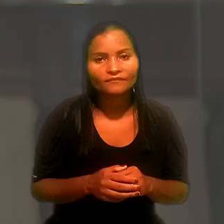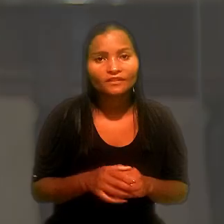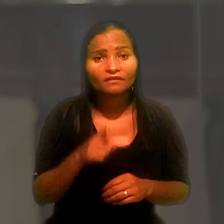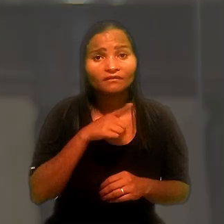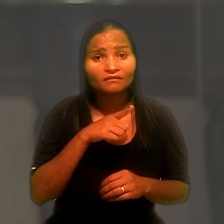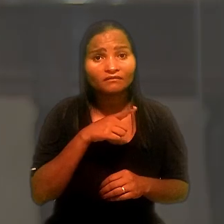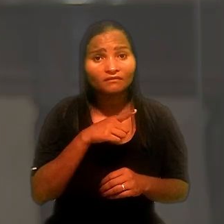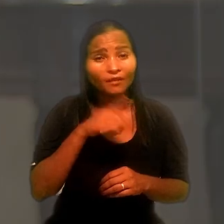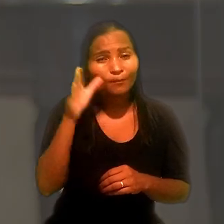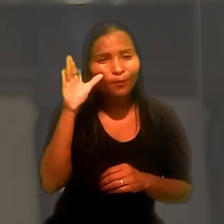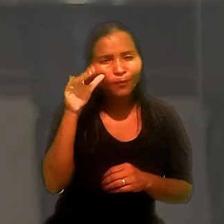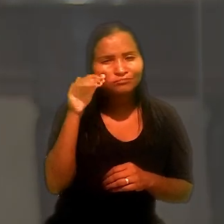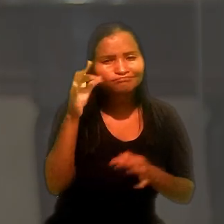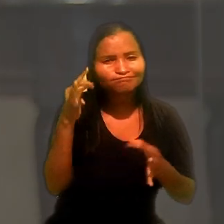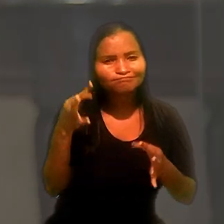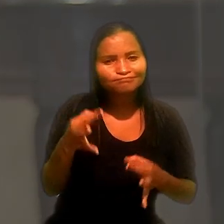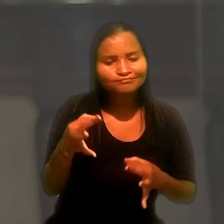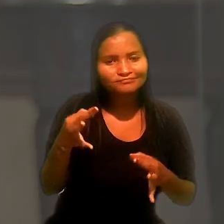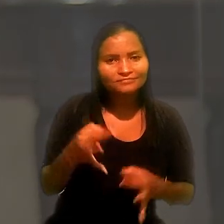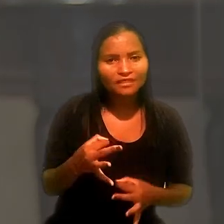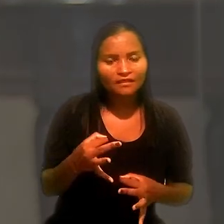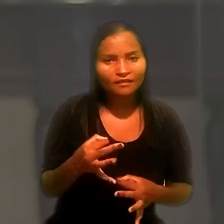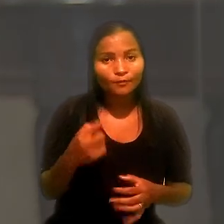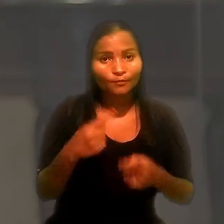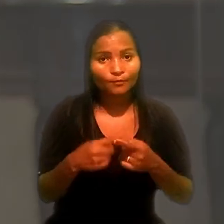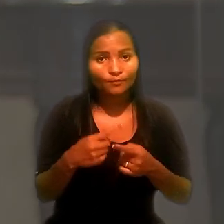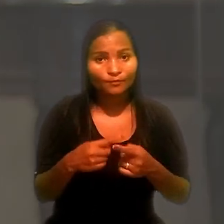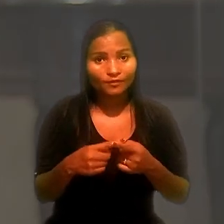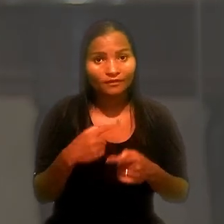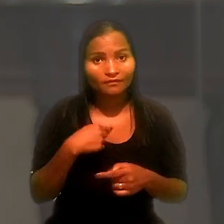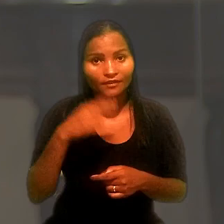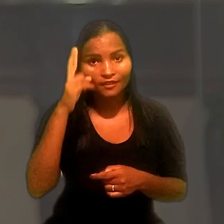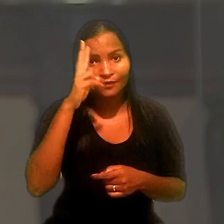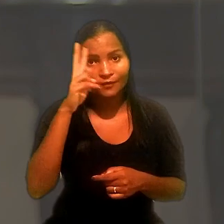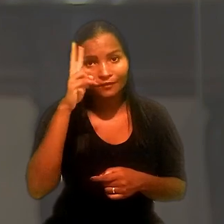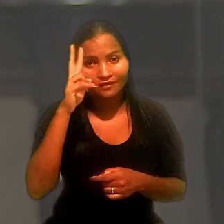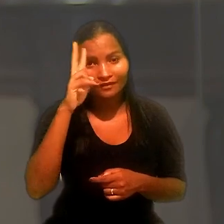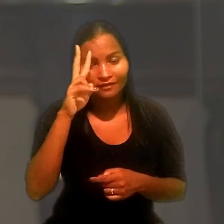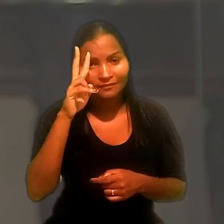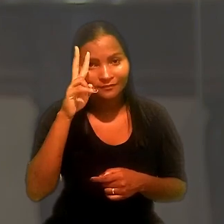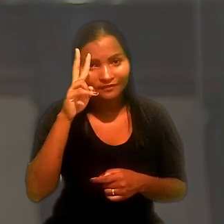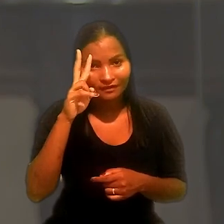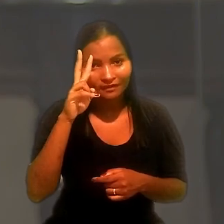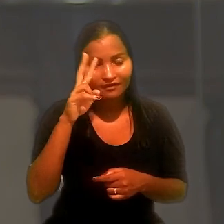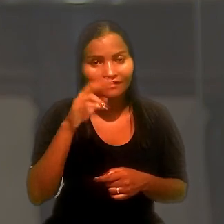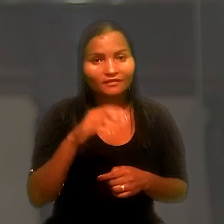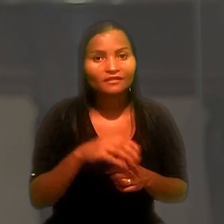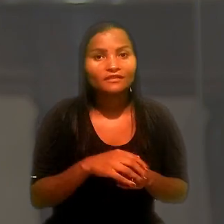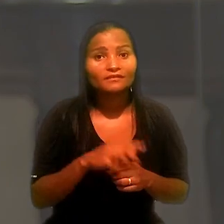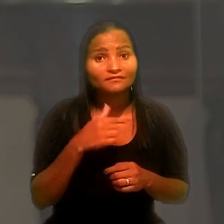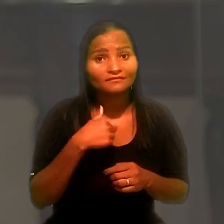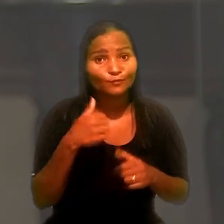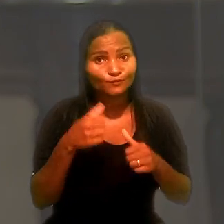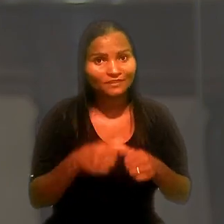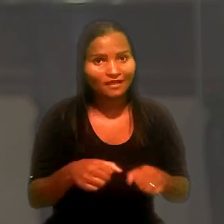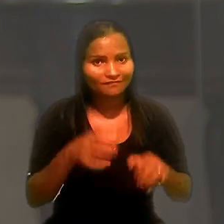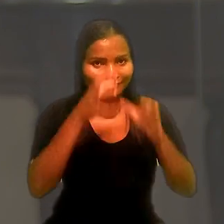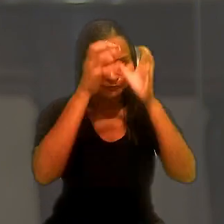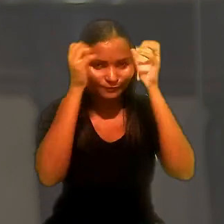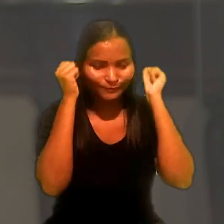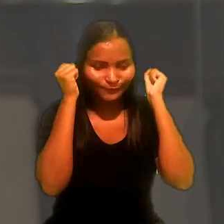Há uma curiosidade extraordinária, porque eu me recordo, historicamente, eu estava no tribunal.